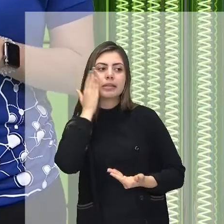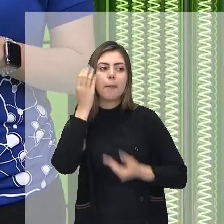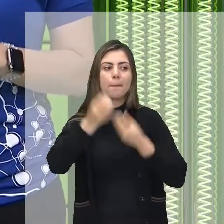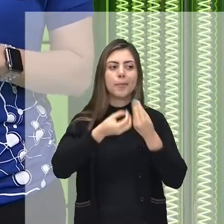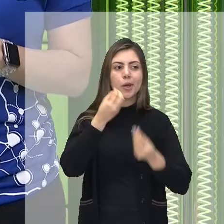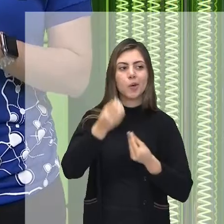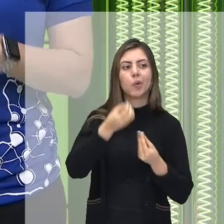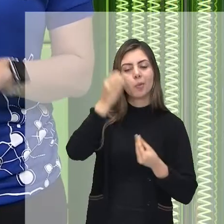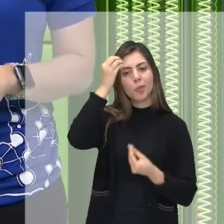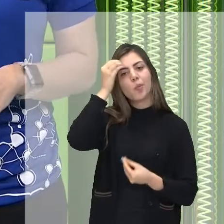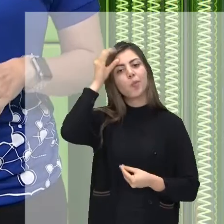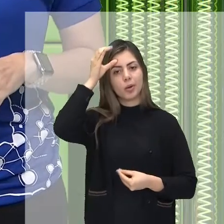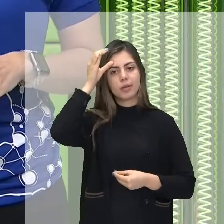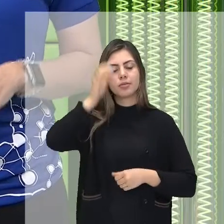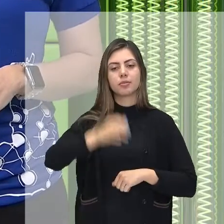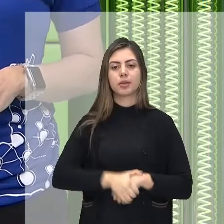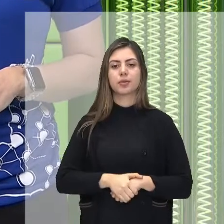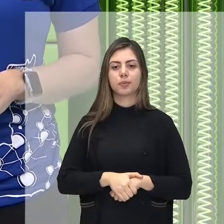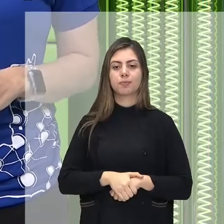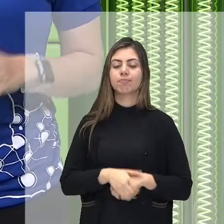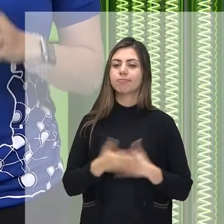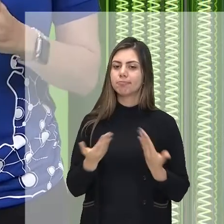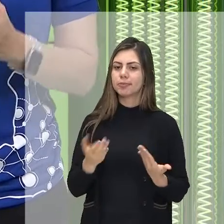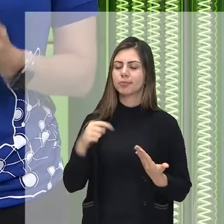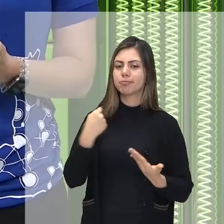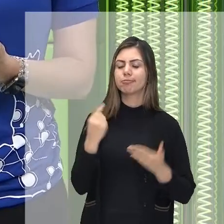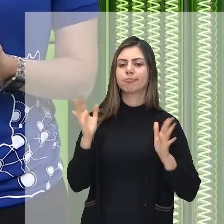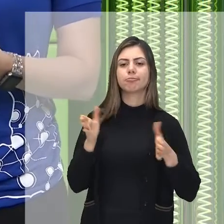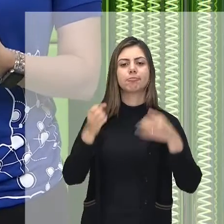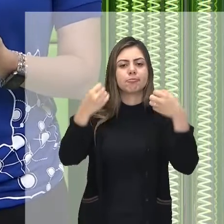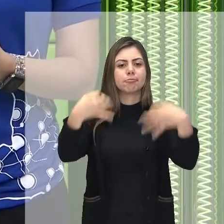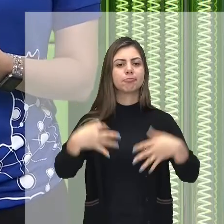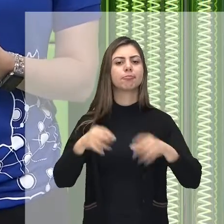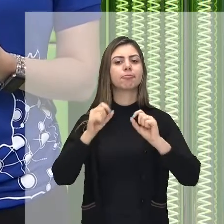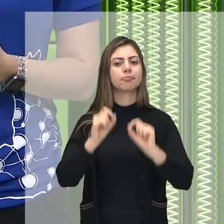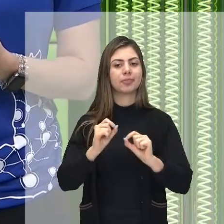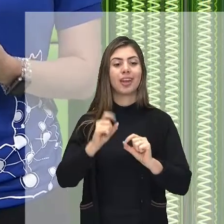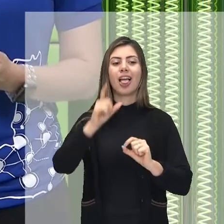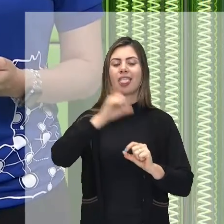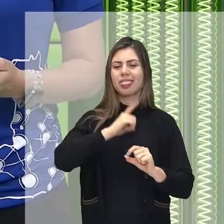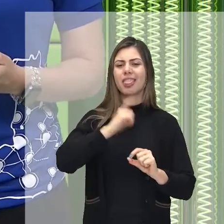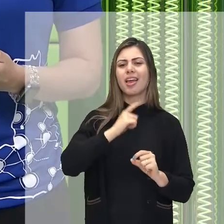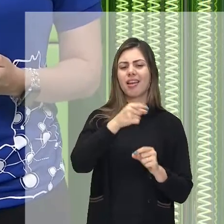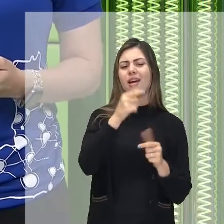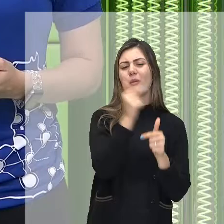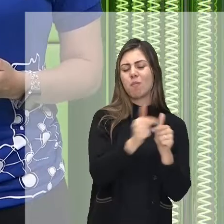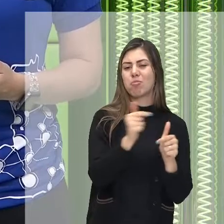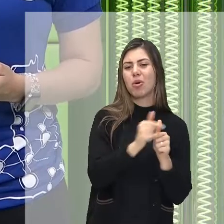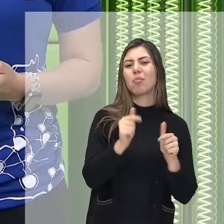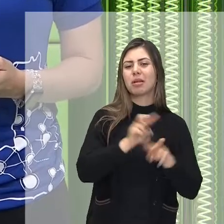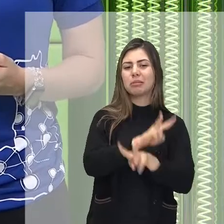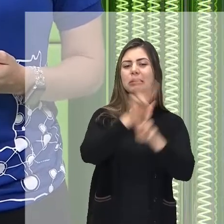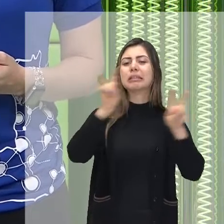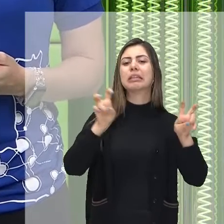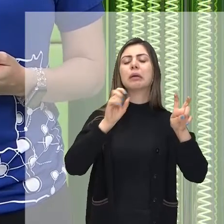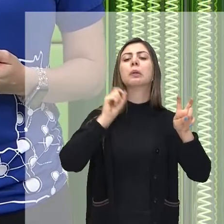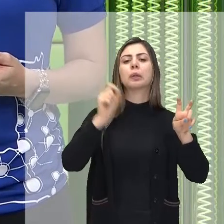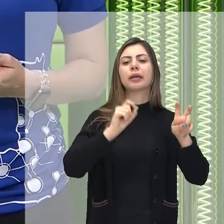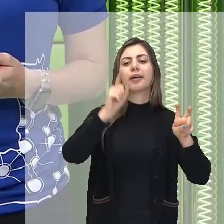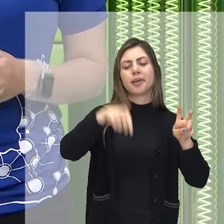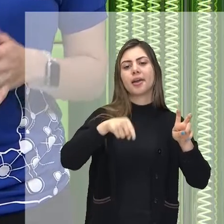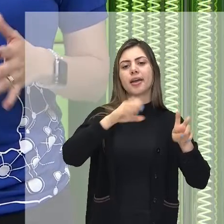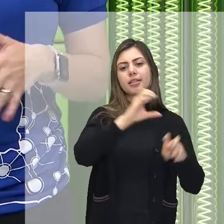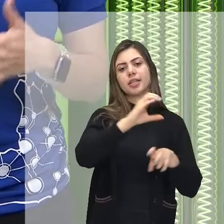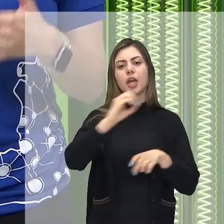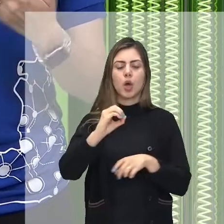ter conhecimento, né? Então, nós falamos aqui da problemática da inalação do monóxido